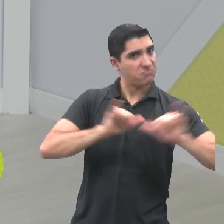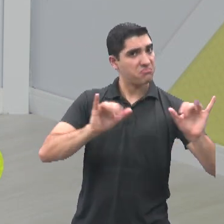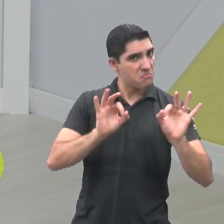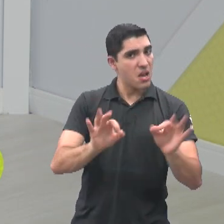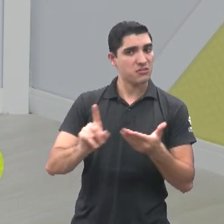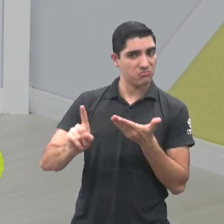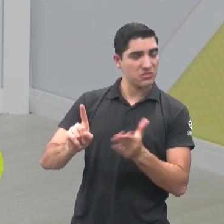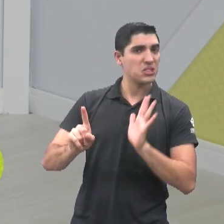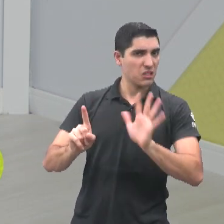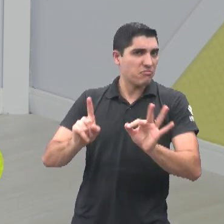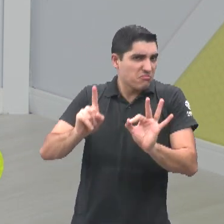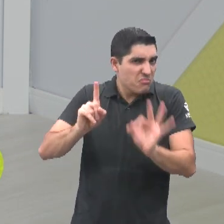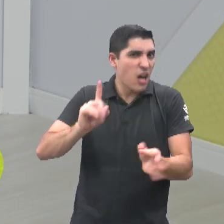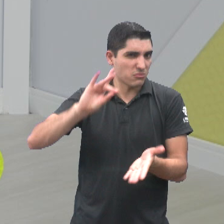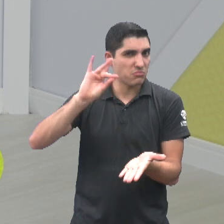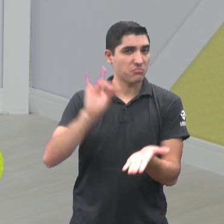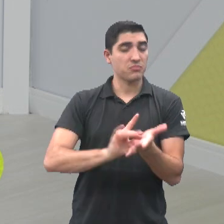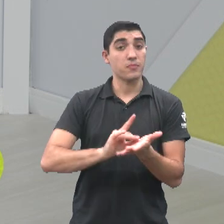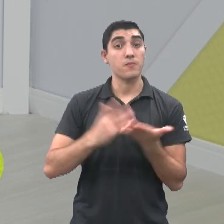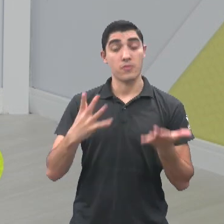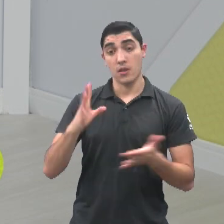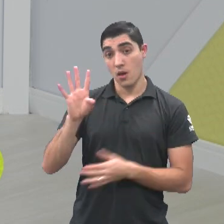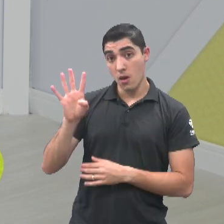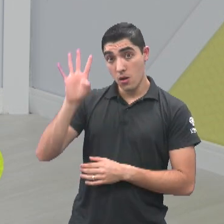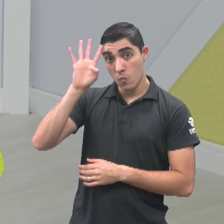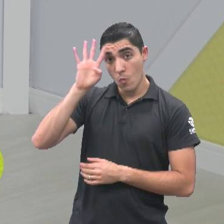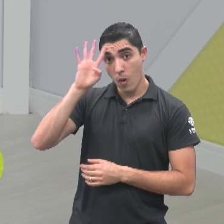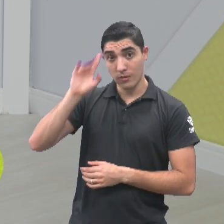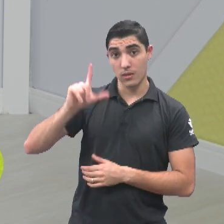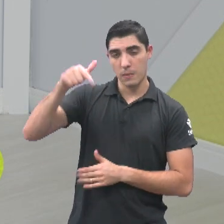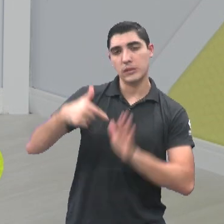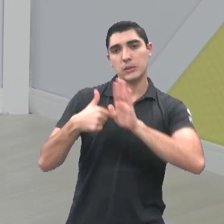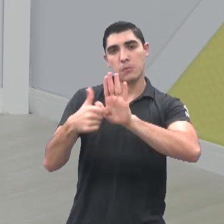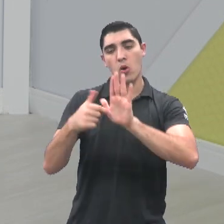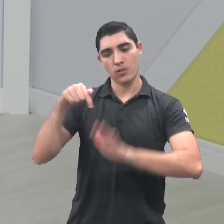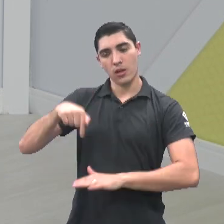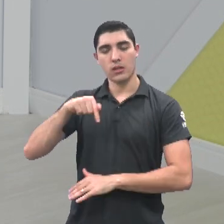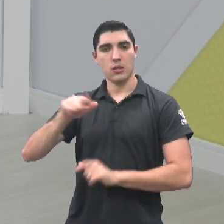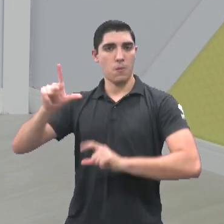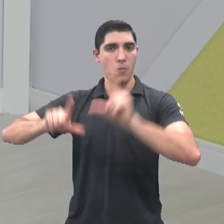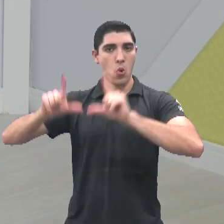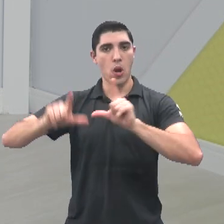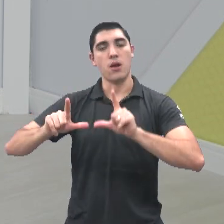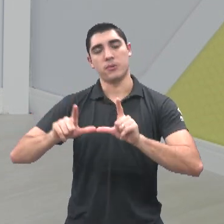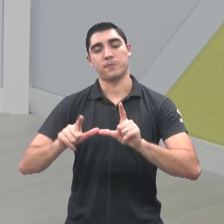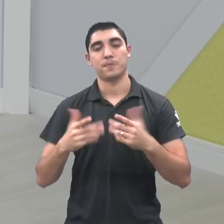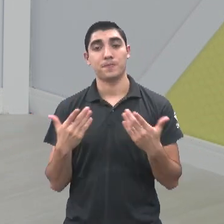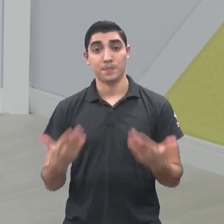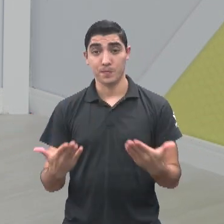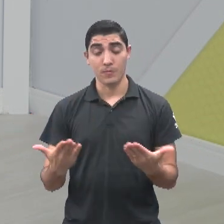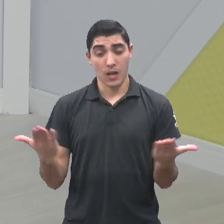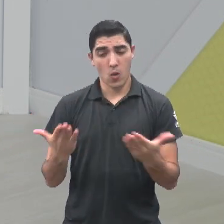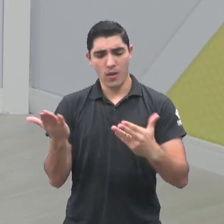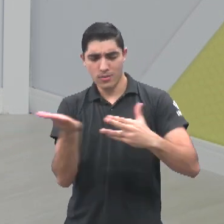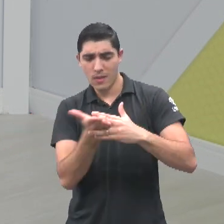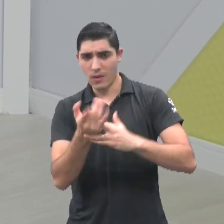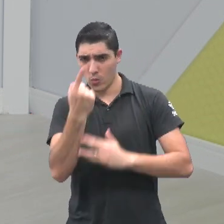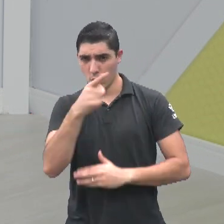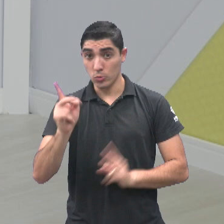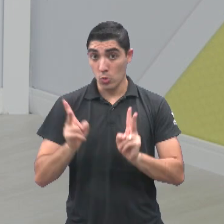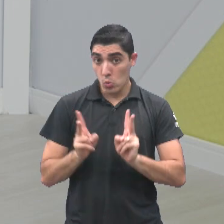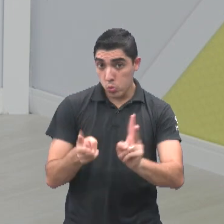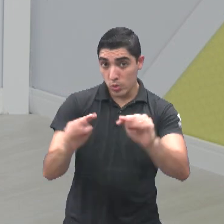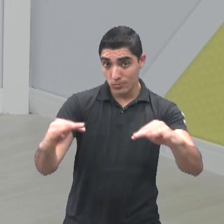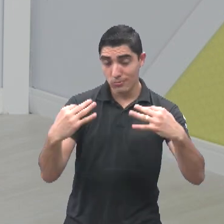obviamente, a definição e na quarta-feira a gente traz os detalhes para você aqui no Hora do Esporte, que faz o seu último intervalo do dia. Não sai daí, na volta